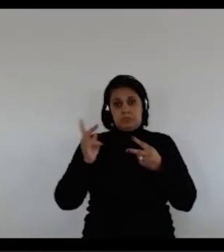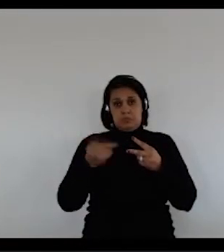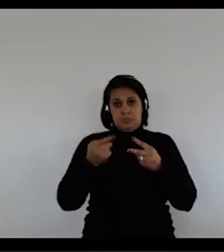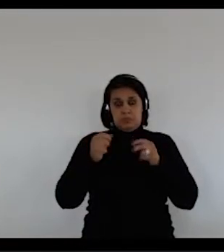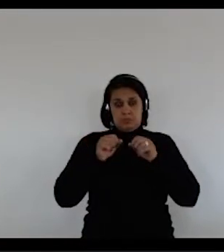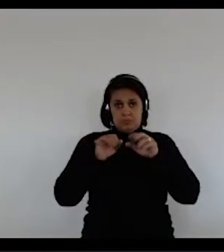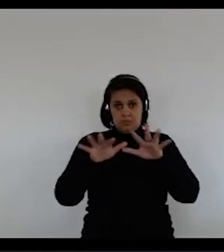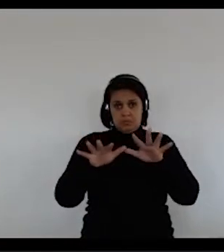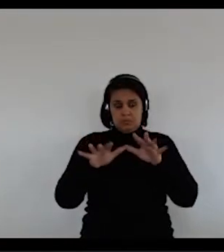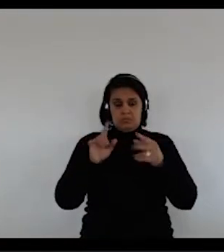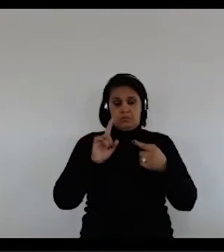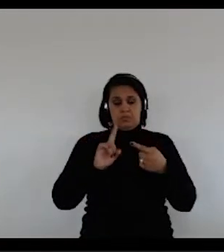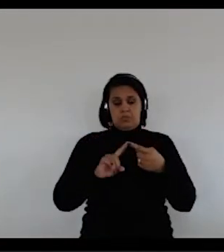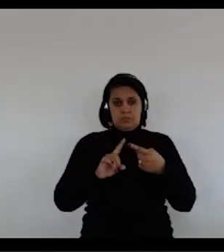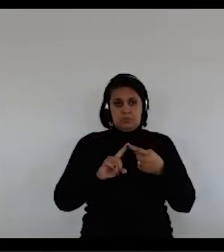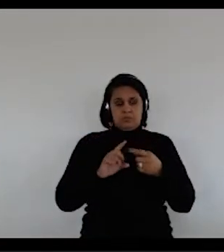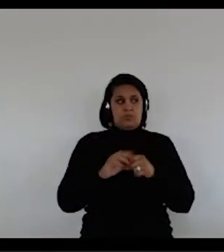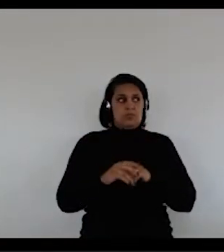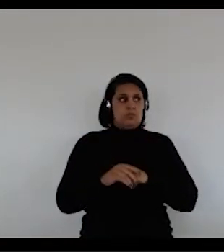não